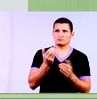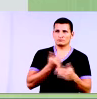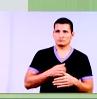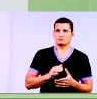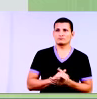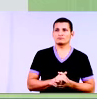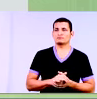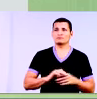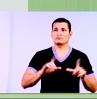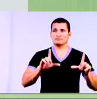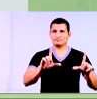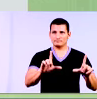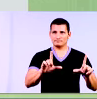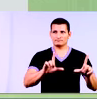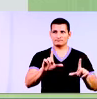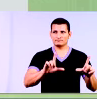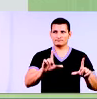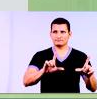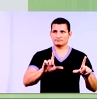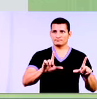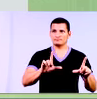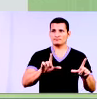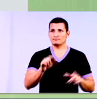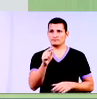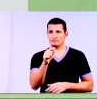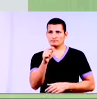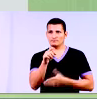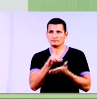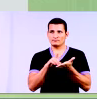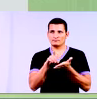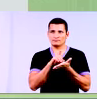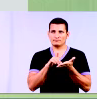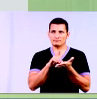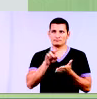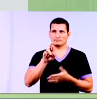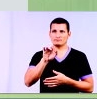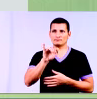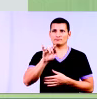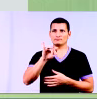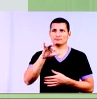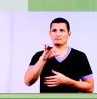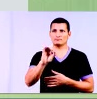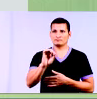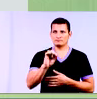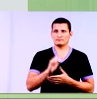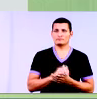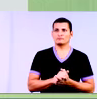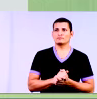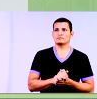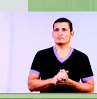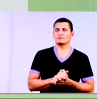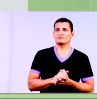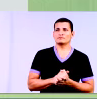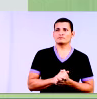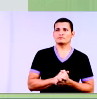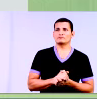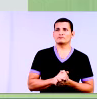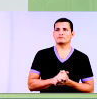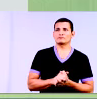monitor. Aqui eu tenho o disco rígido, dispositivo de entrada e saída. E assim por diante, ok,